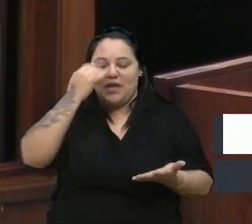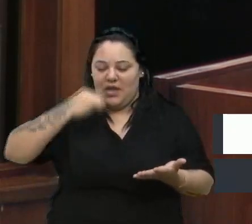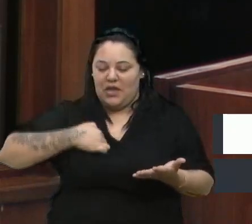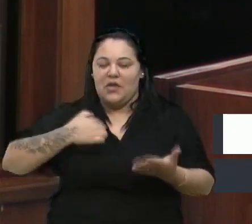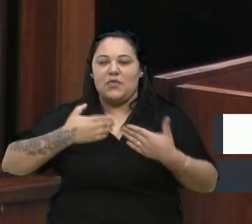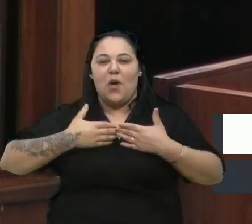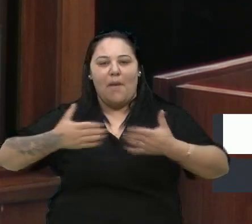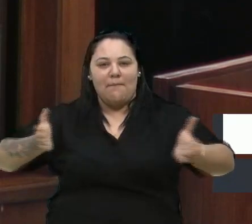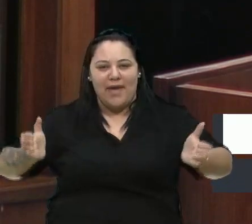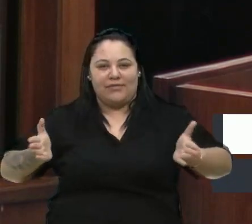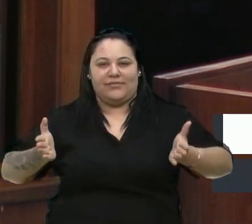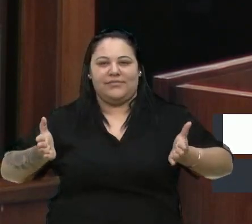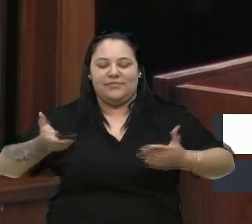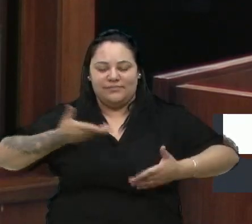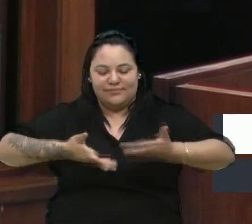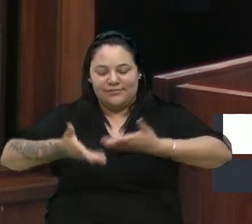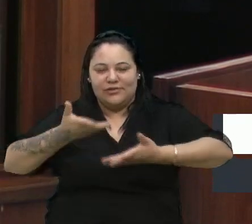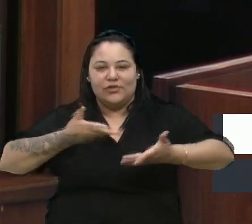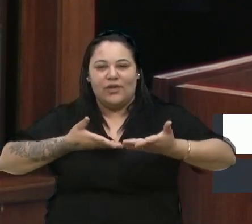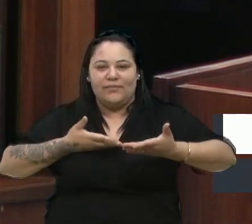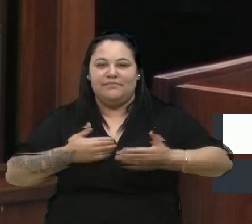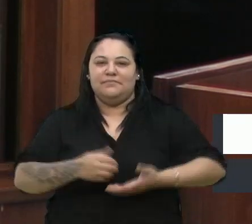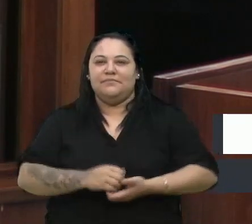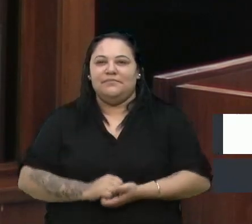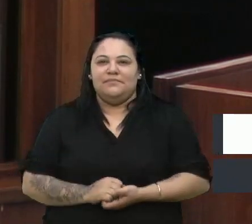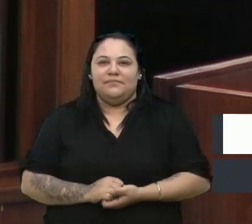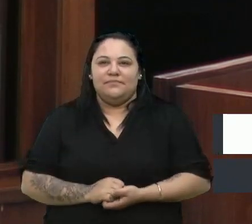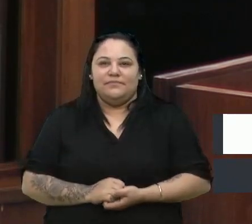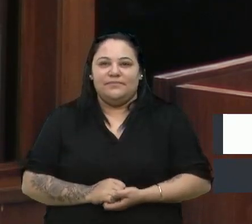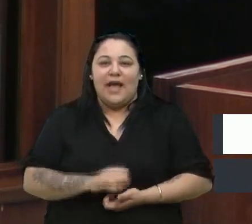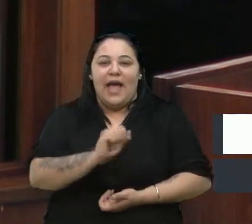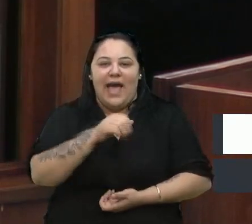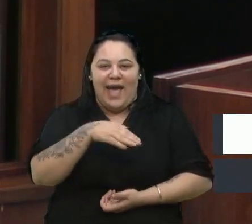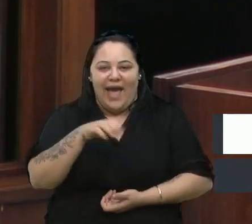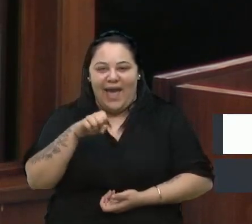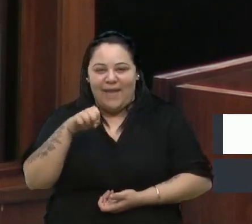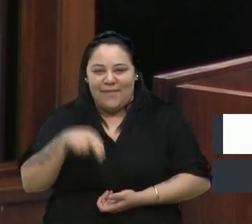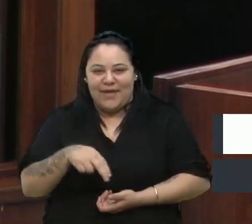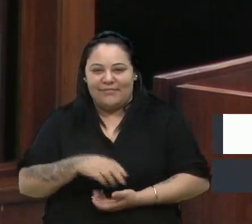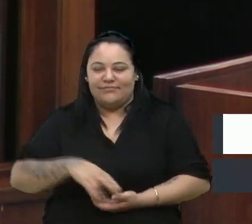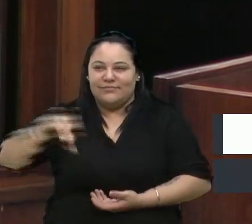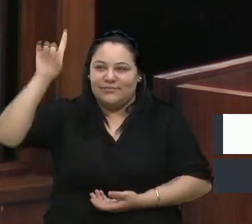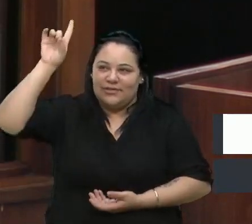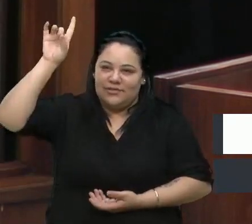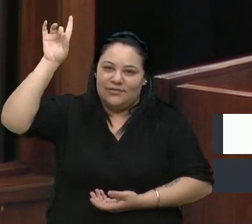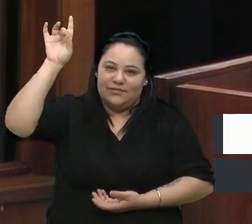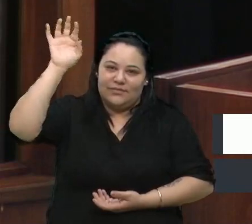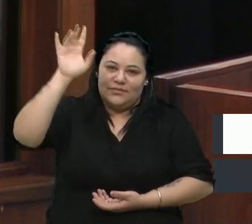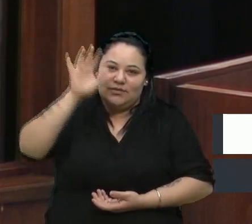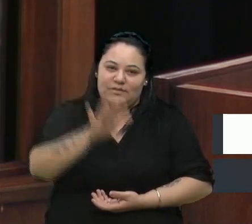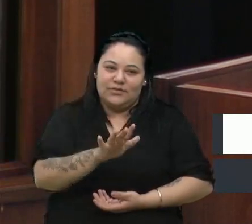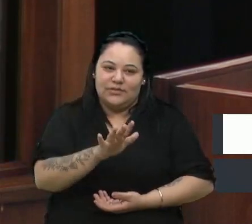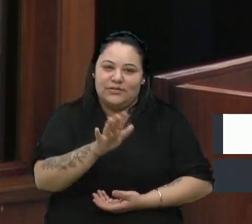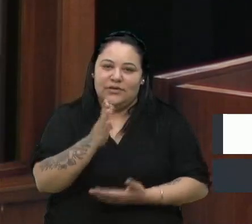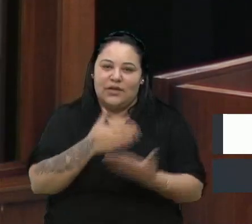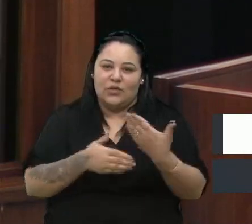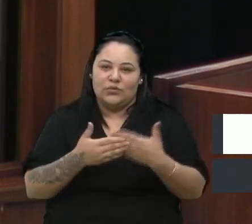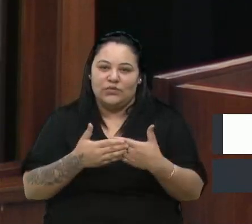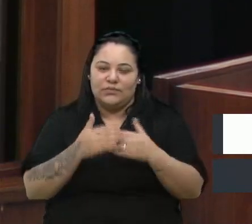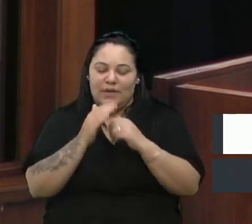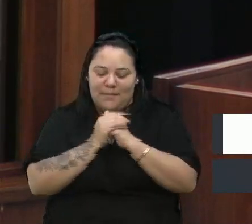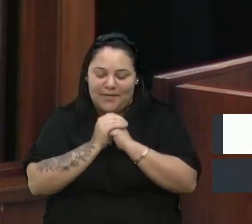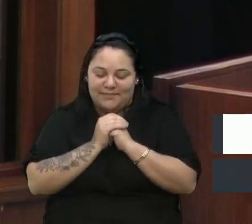para atuar no que quer que seja. Amém? Deus abençoe a todos. Muito obrigado, presidente, e meu amigo